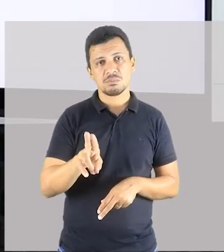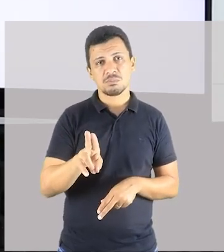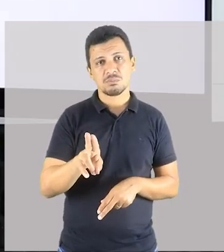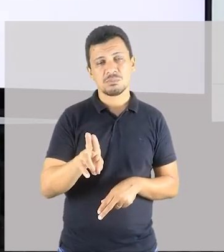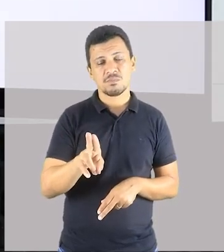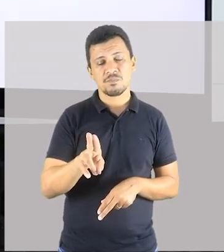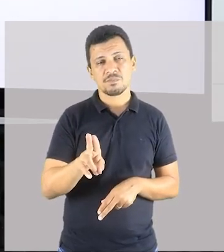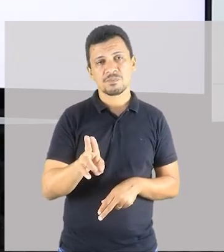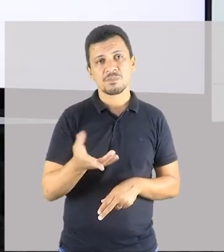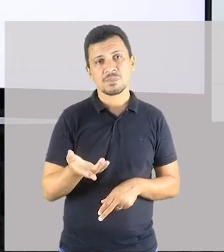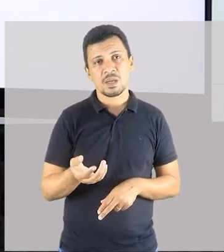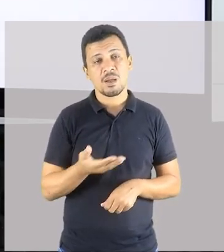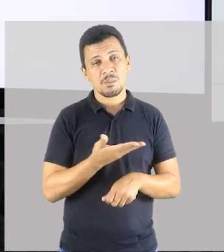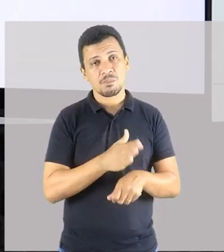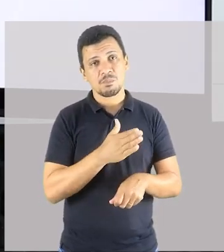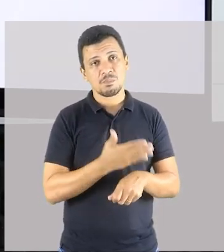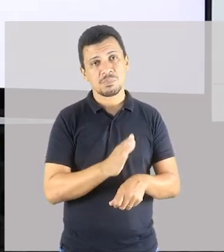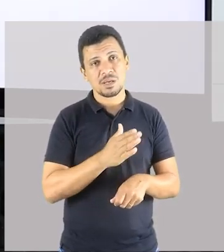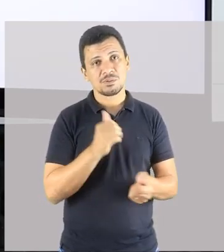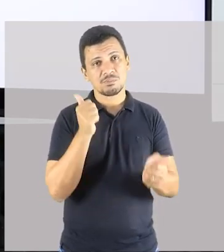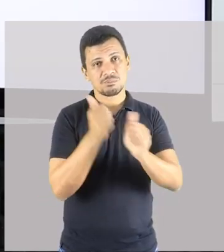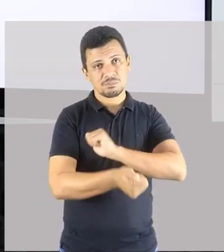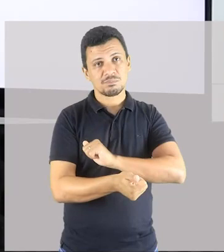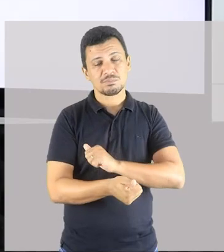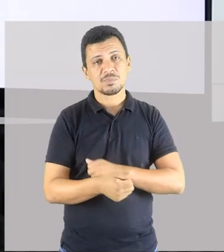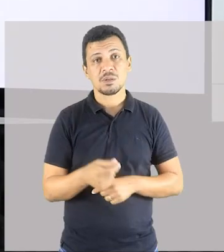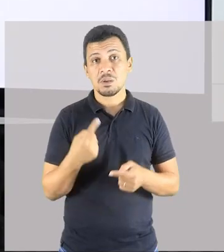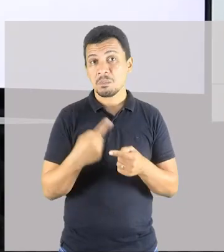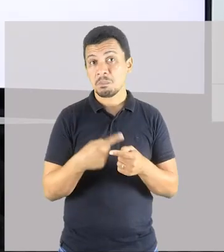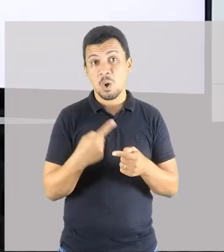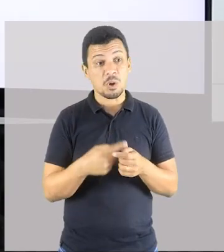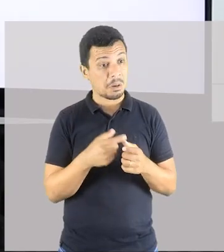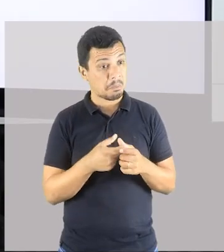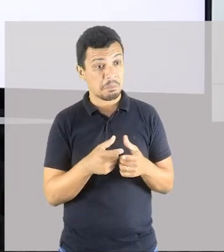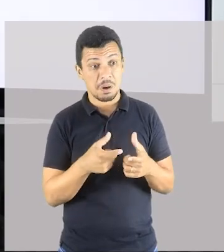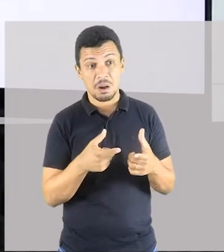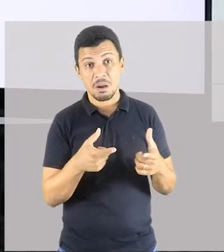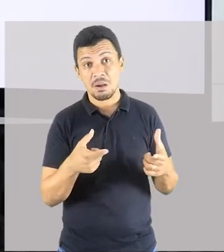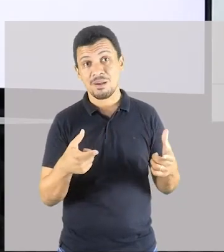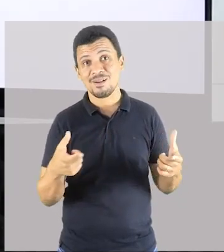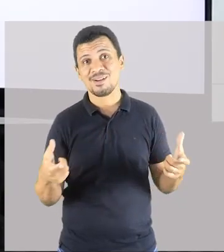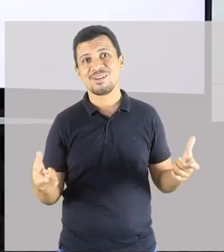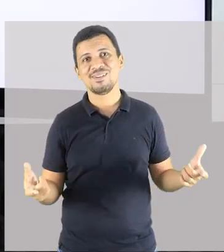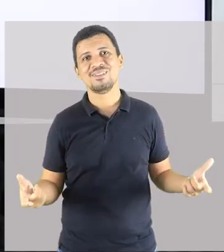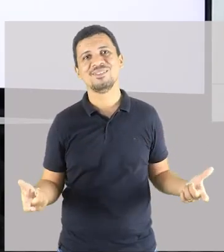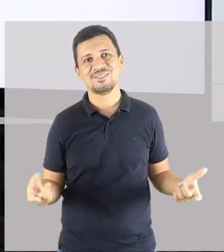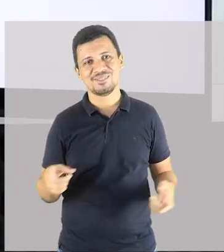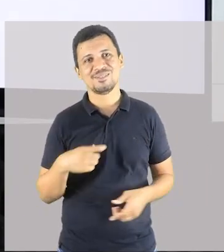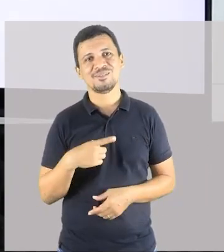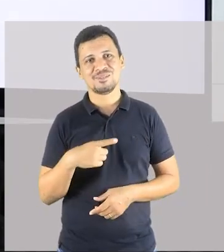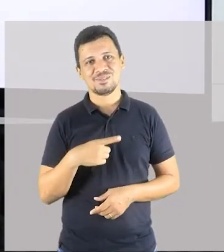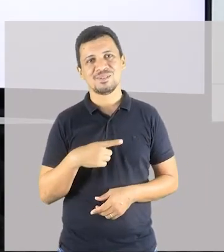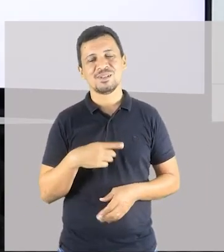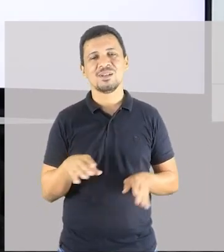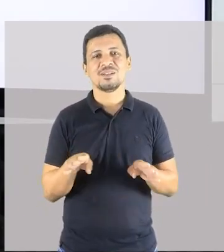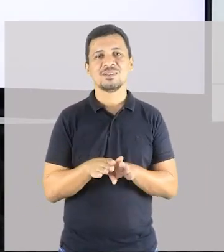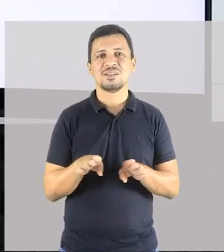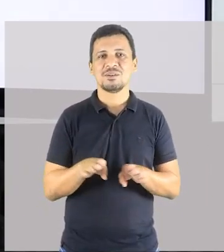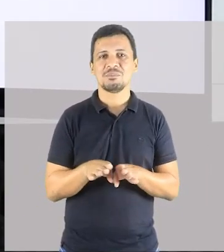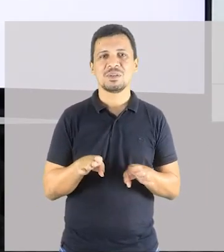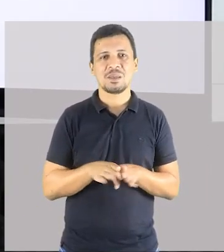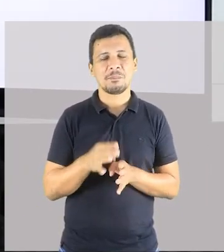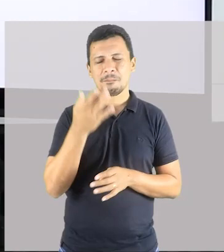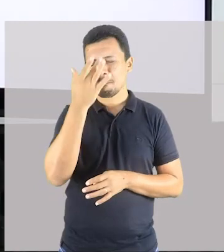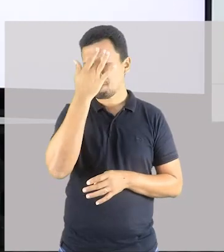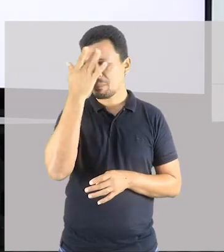tá, dessa prática esportiva devido ao seu crescimento, né? Devido à sua propagação e à sua